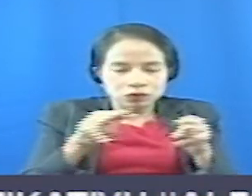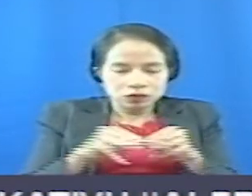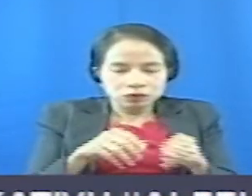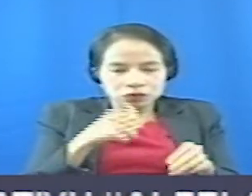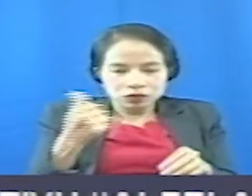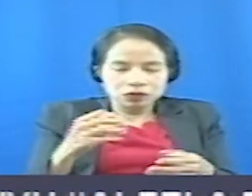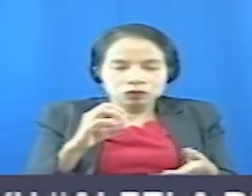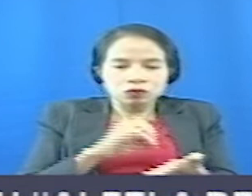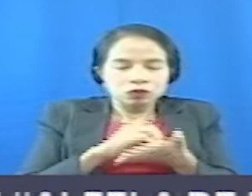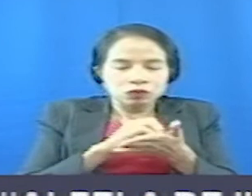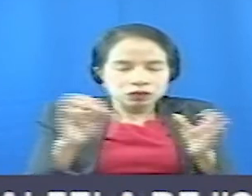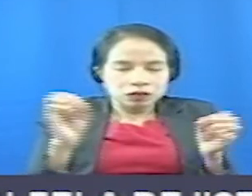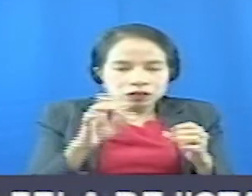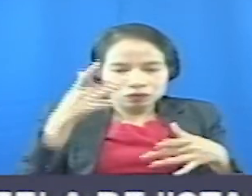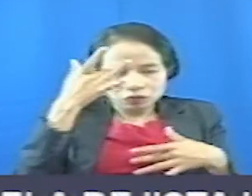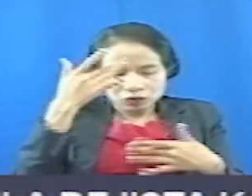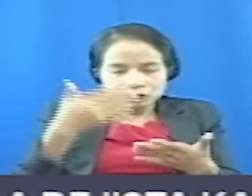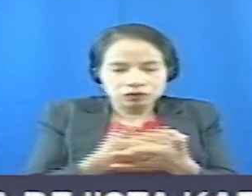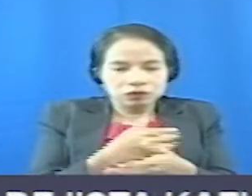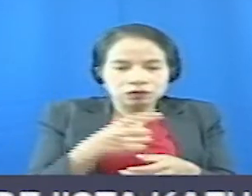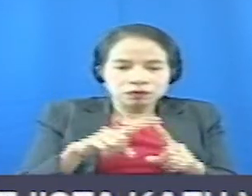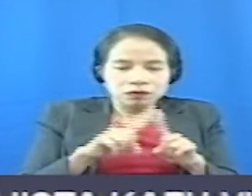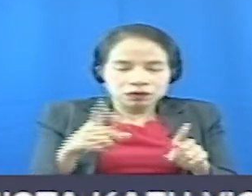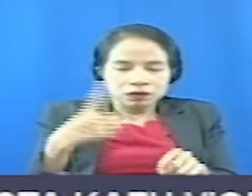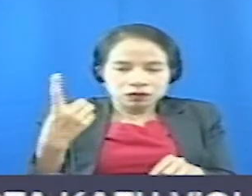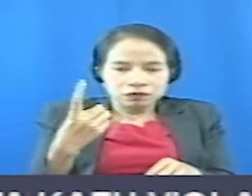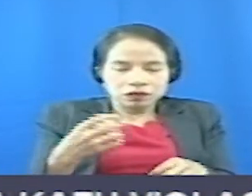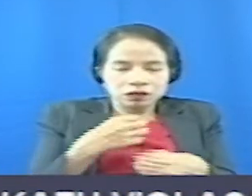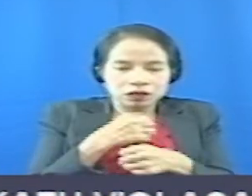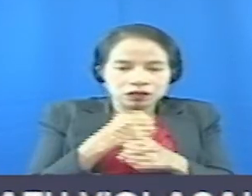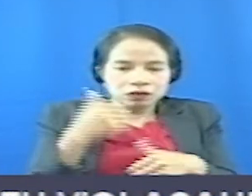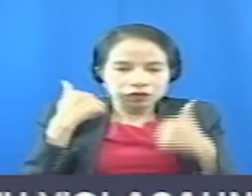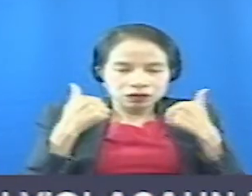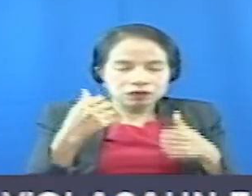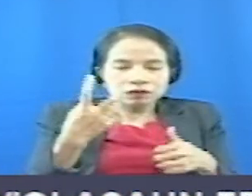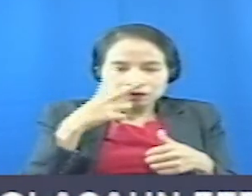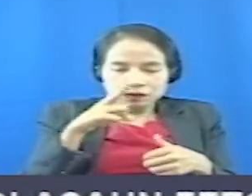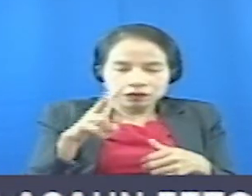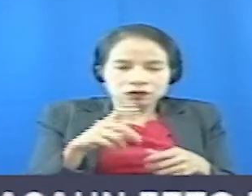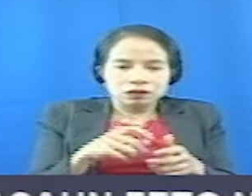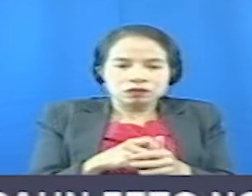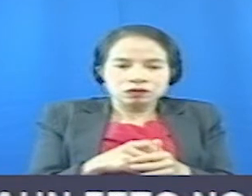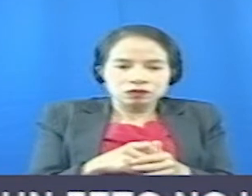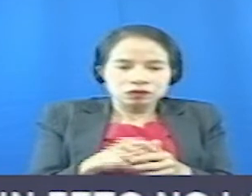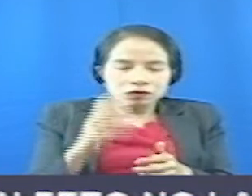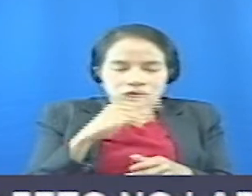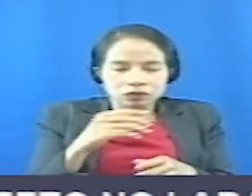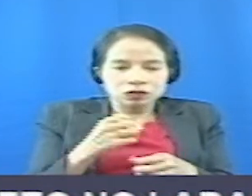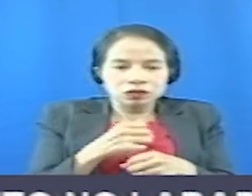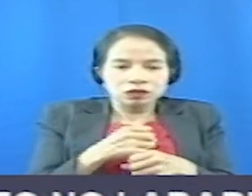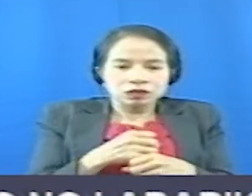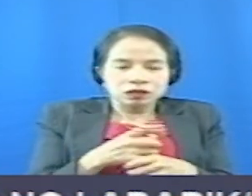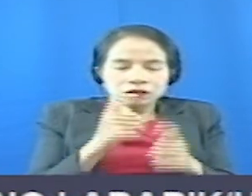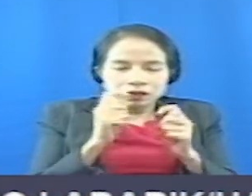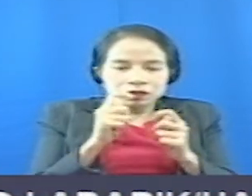Raioa, la e Homos caso Fon, mas Sira na Fatin, halau atividade. Vigilância sentinela, homos,